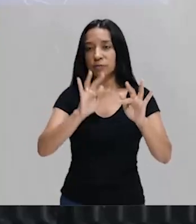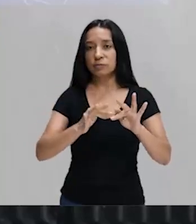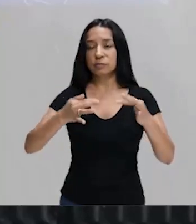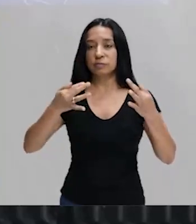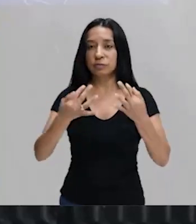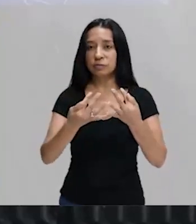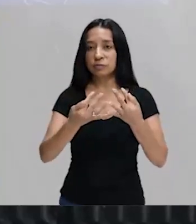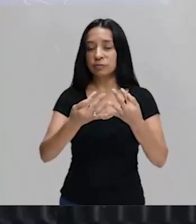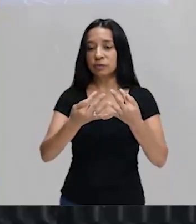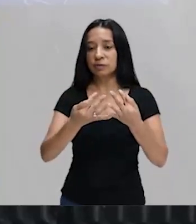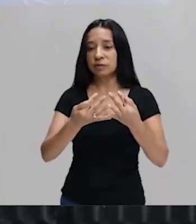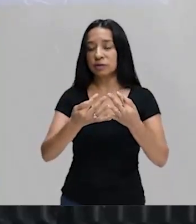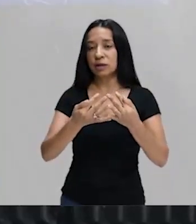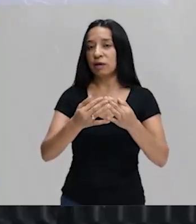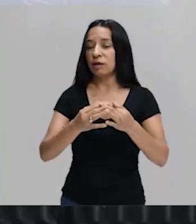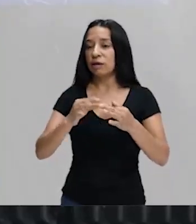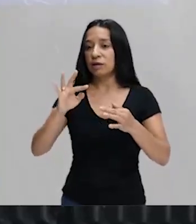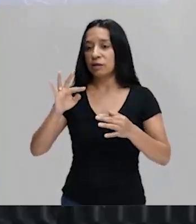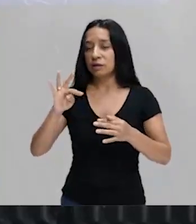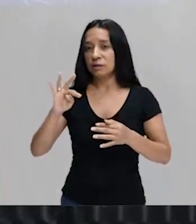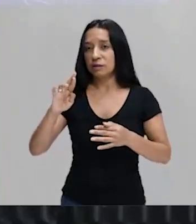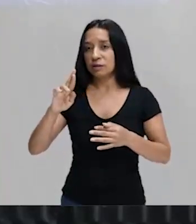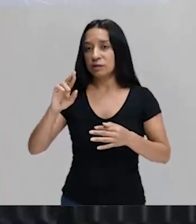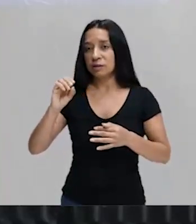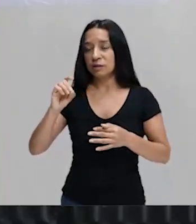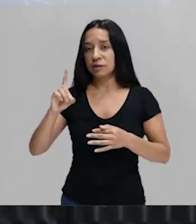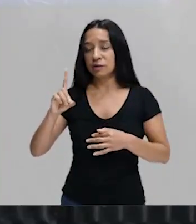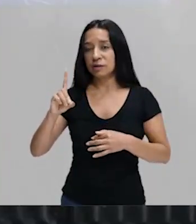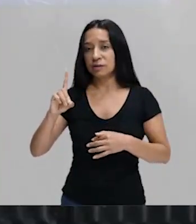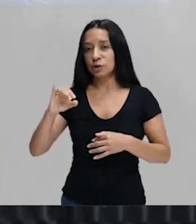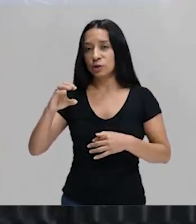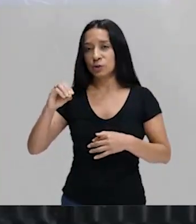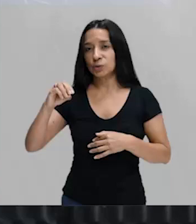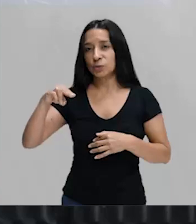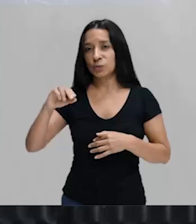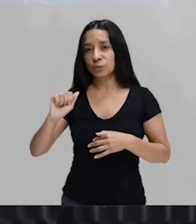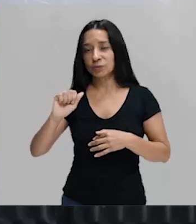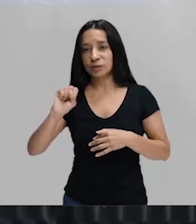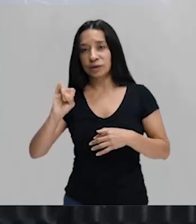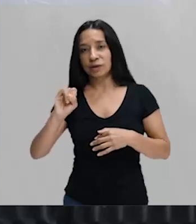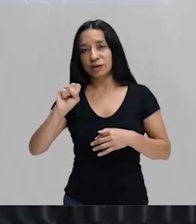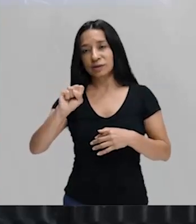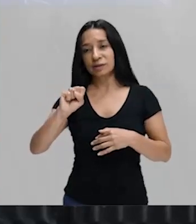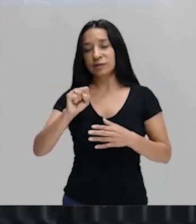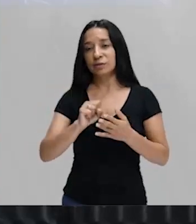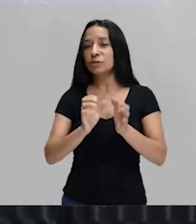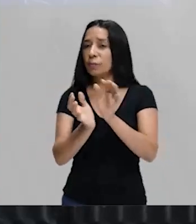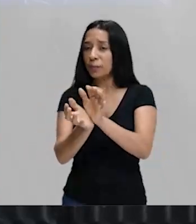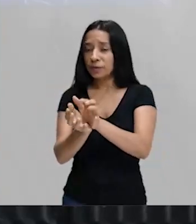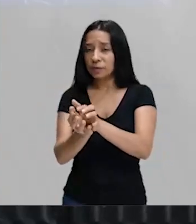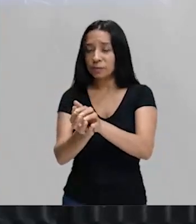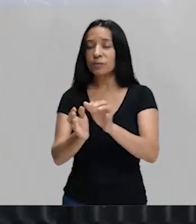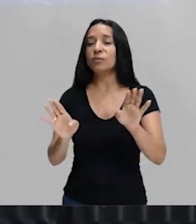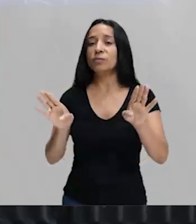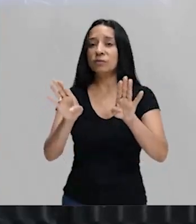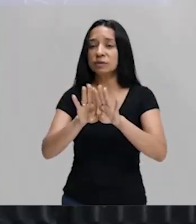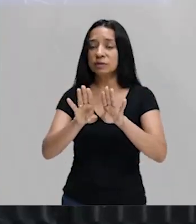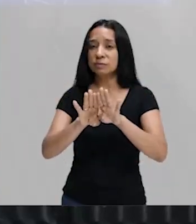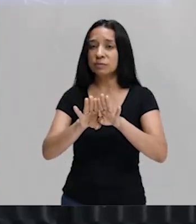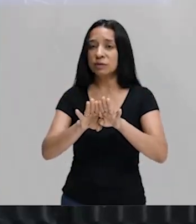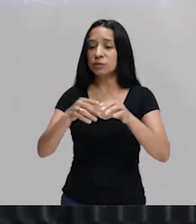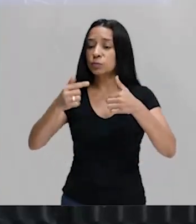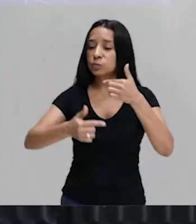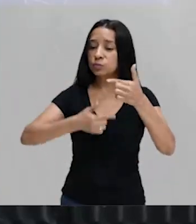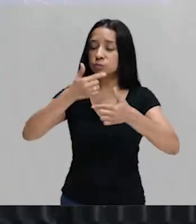famílias tradicionais de Pernambuco, como a família Cavalcante. E além disso, na praeira se lutou